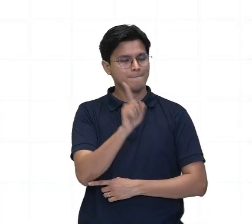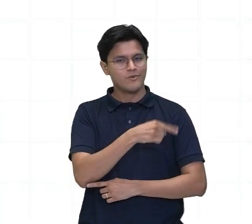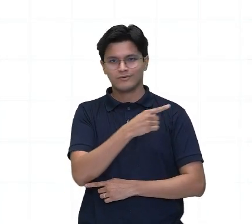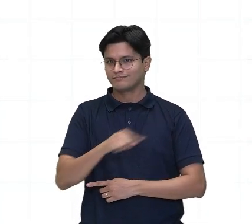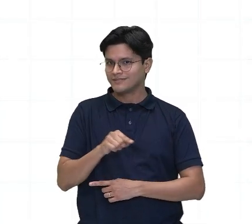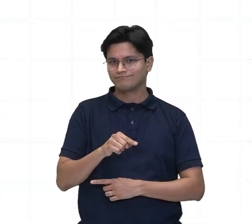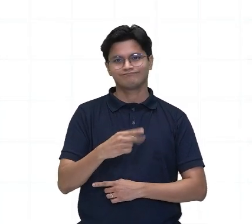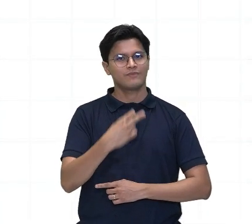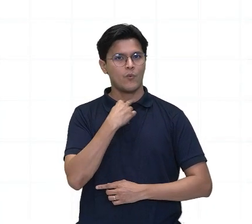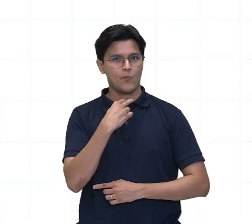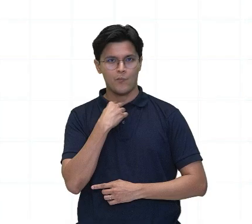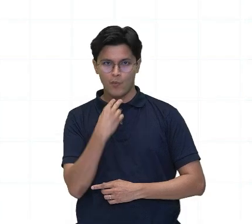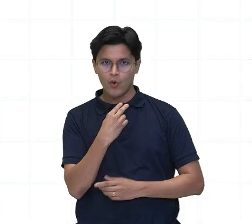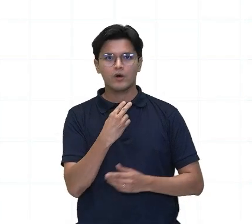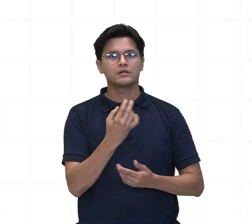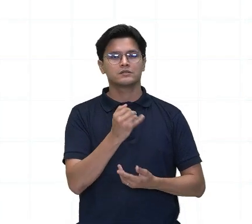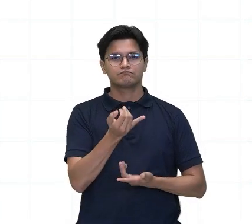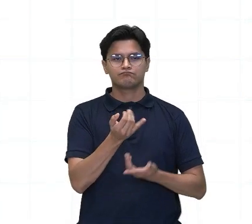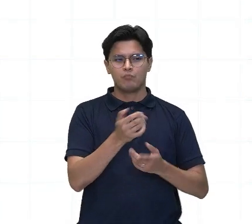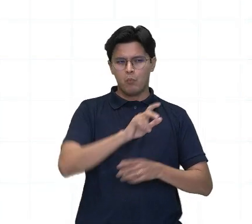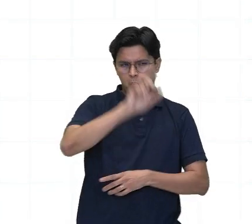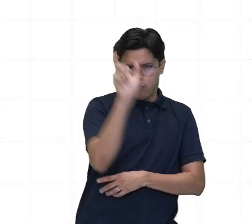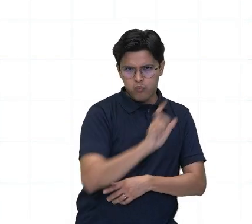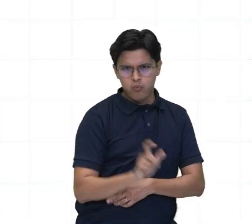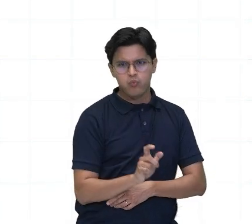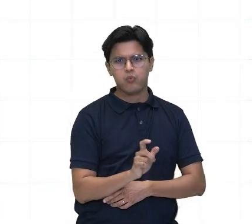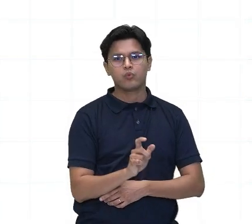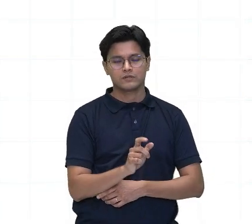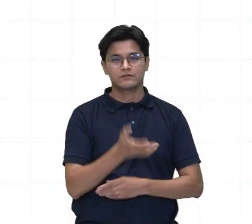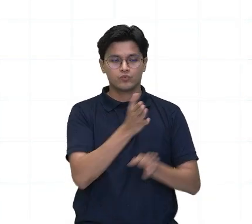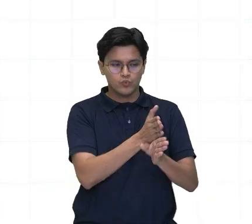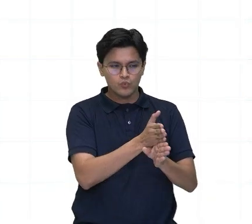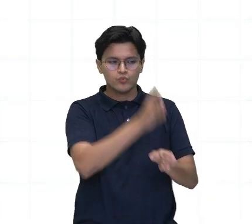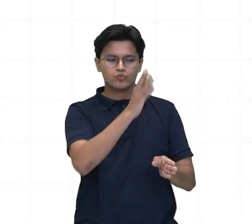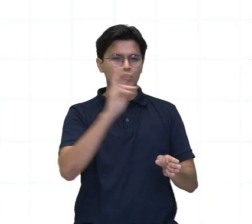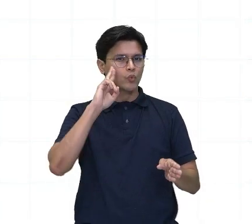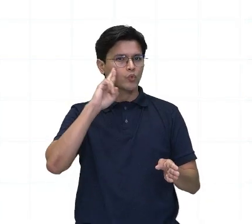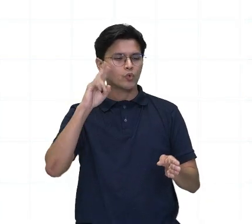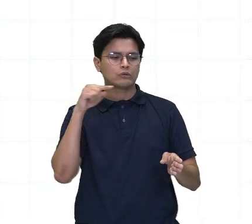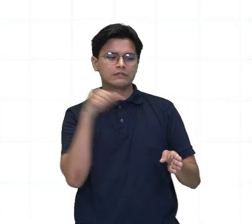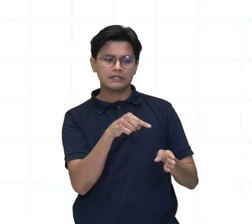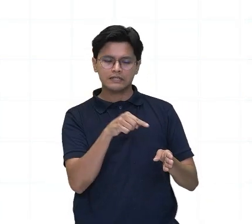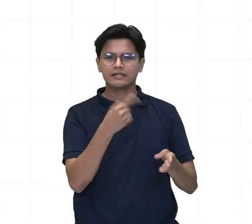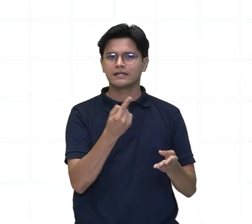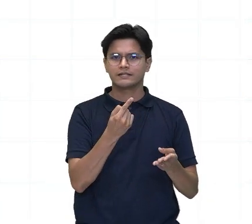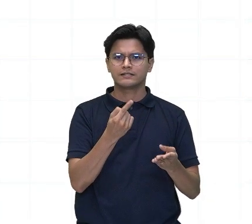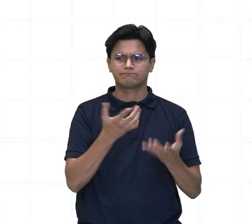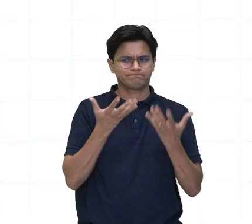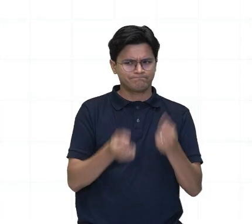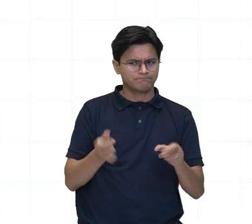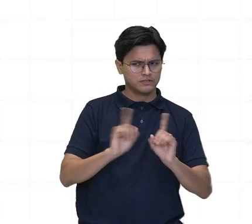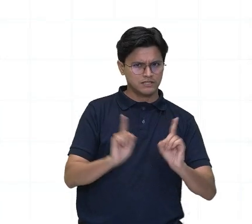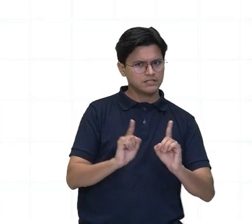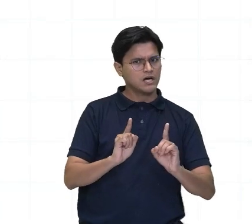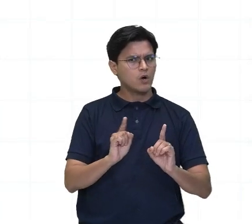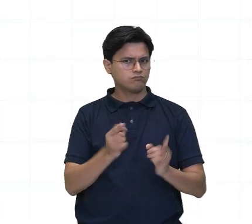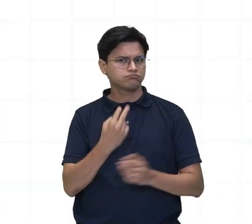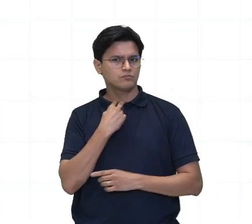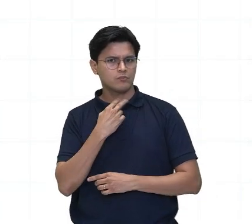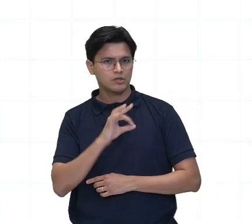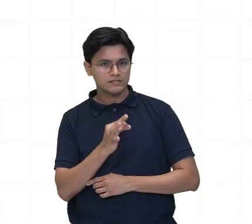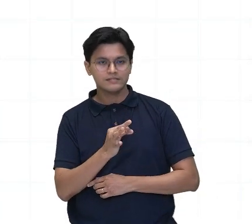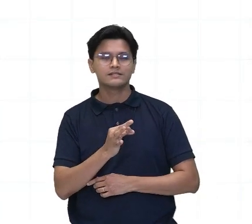do muro ou da construção. Ela se constitui principalmente de frases, códigos,